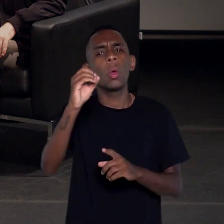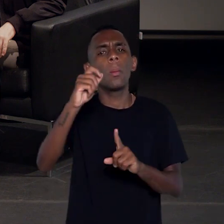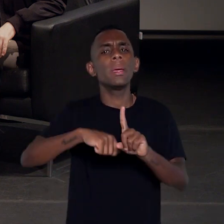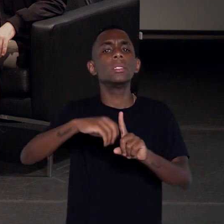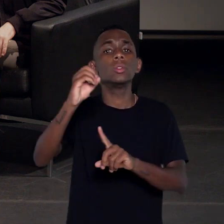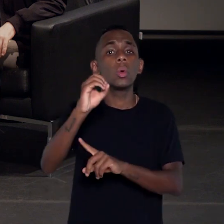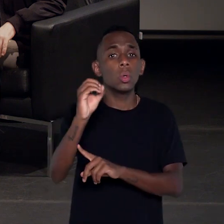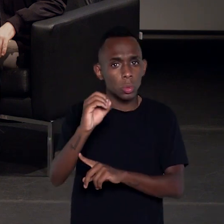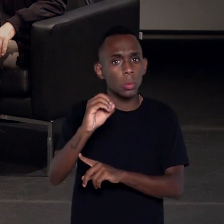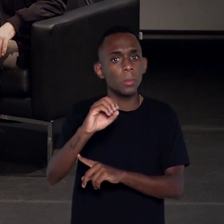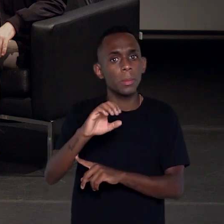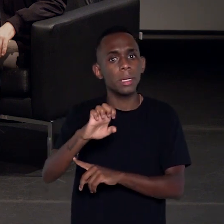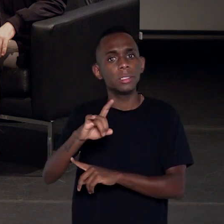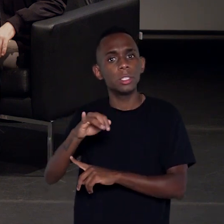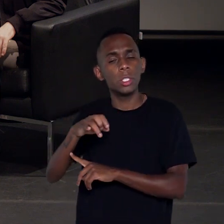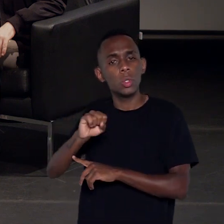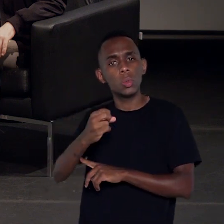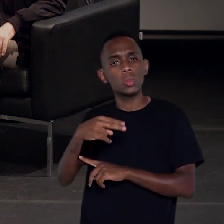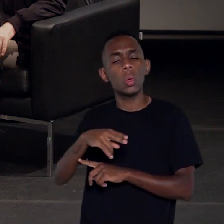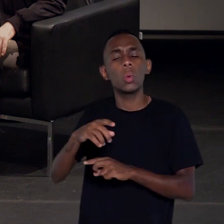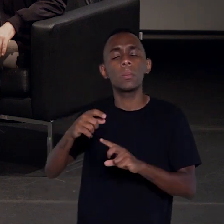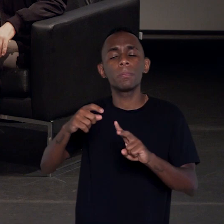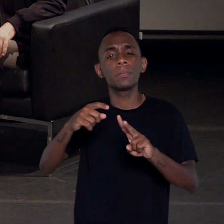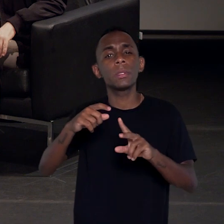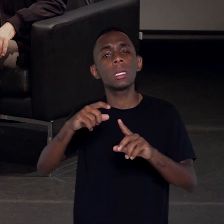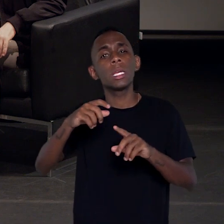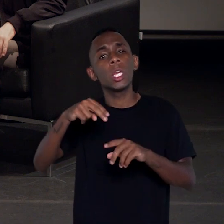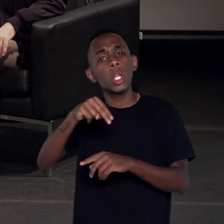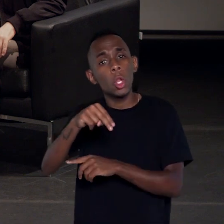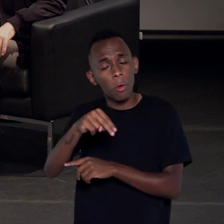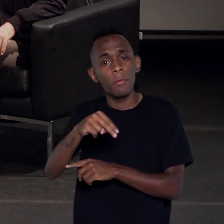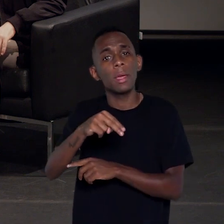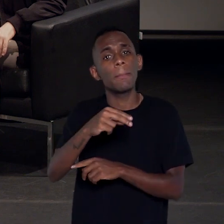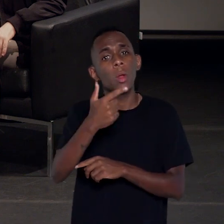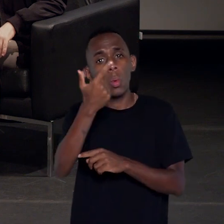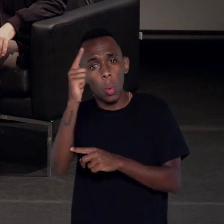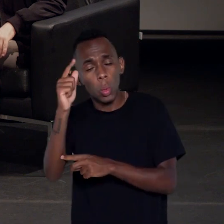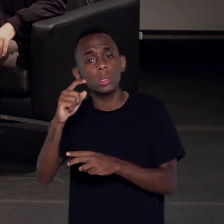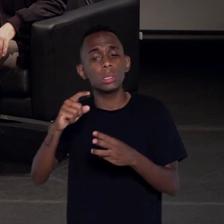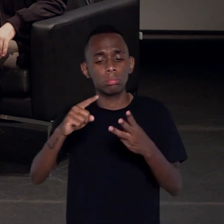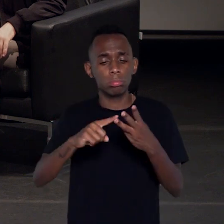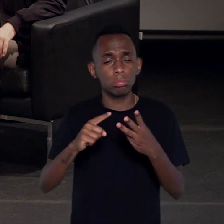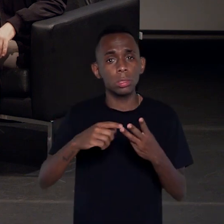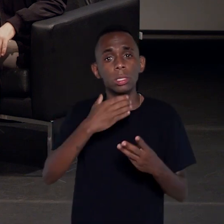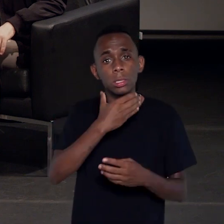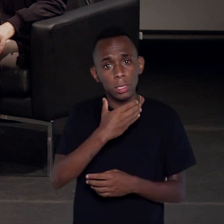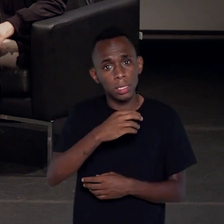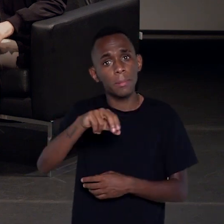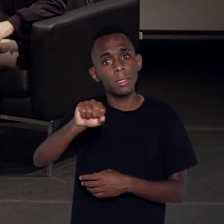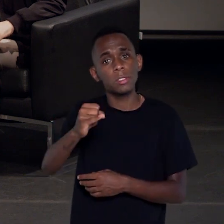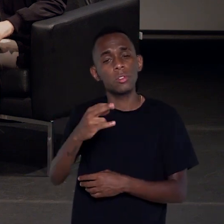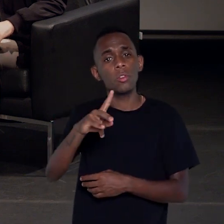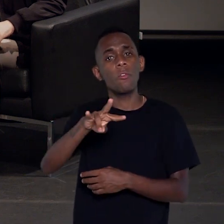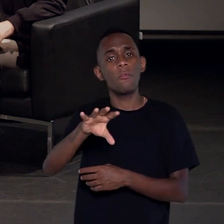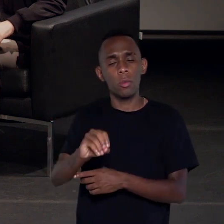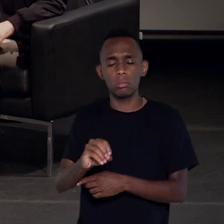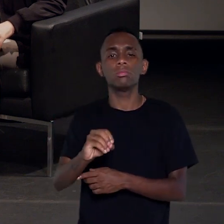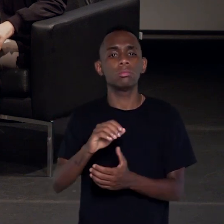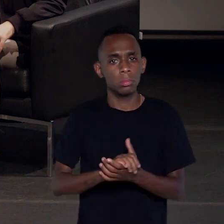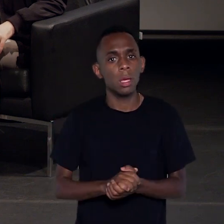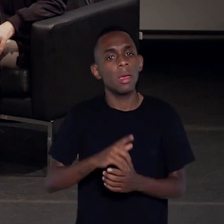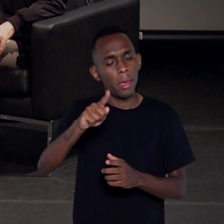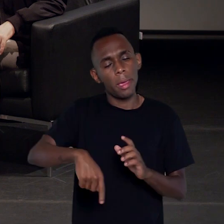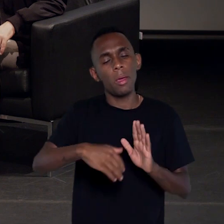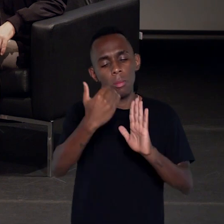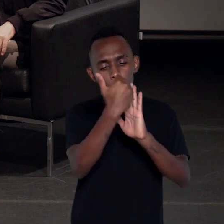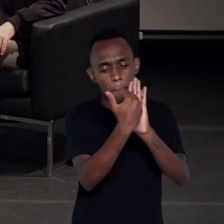em outubro de Milson Pereira de Almeida, novembro de Jamila Ribeiro e dezembro o Silvio Almeida. É a